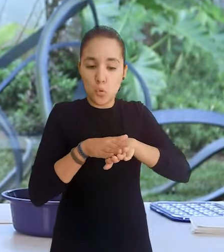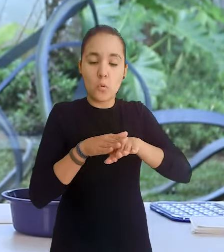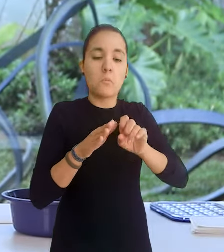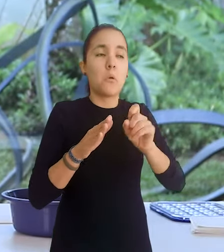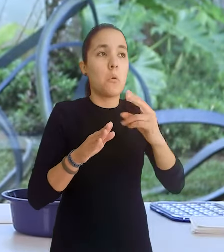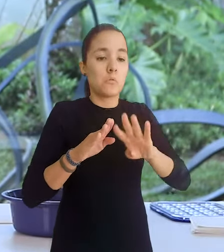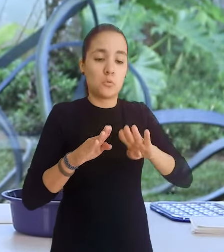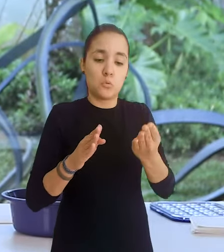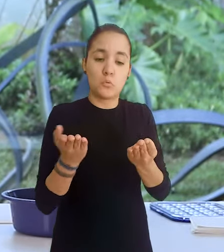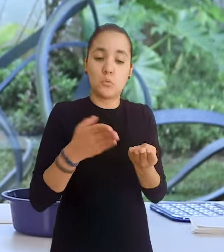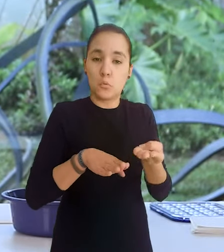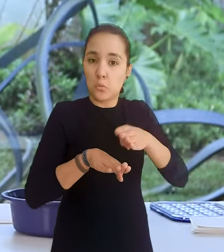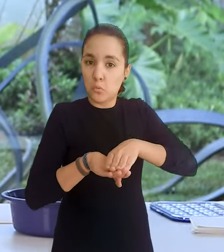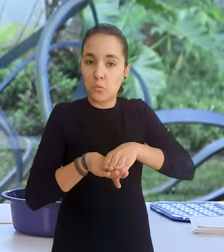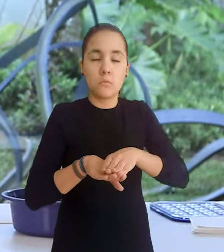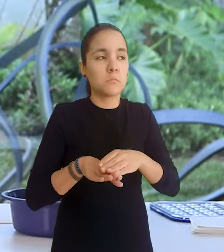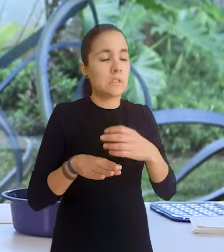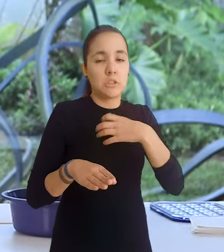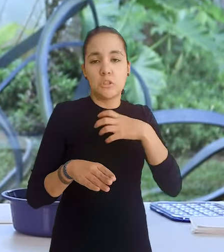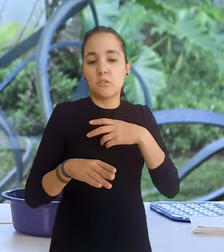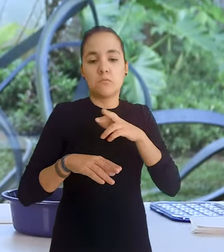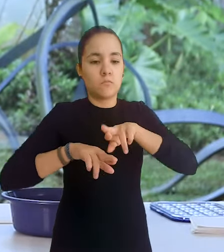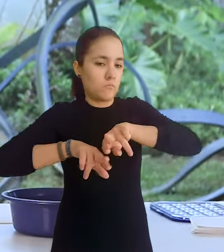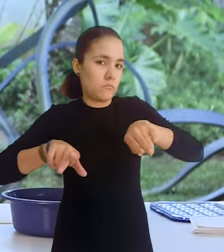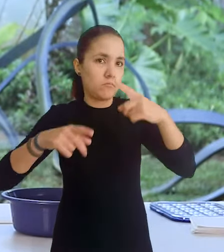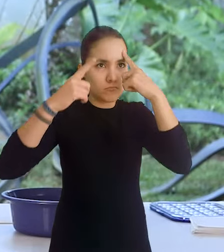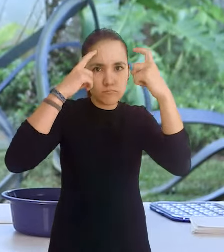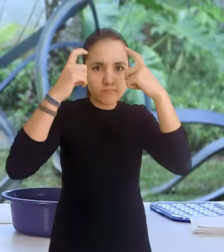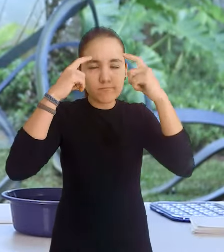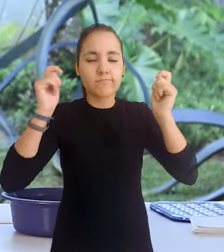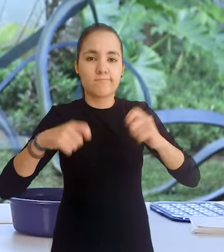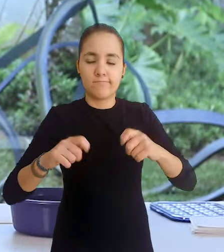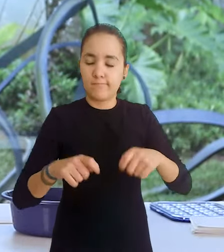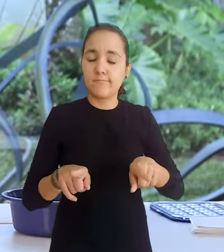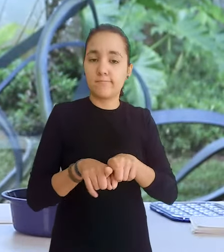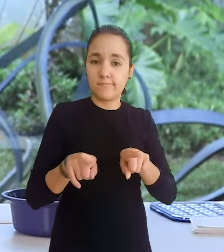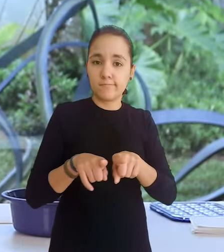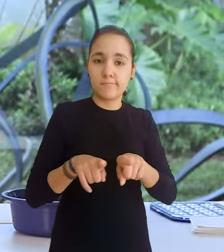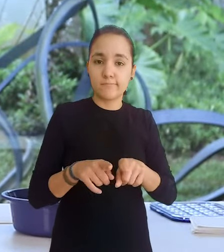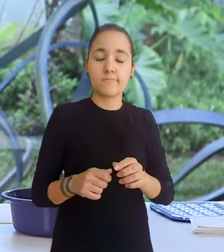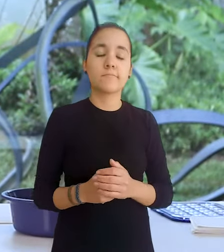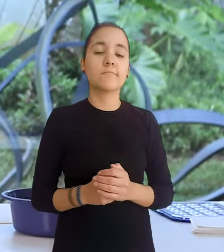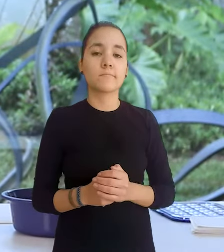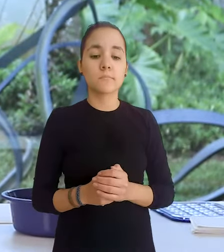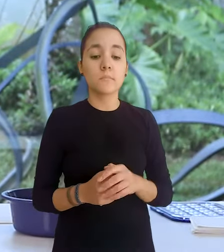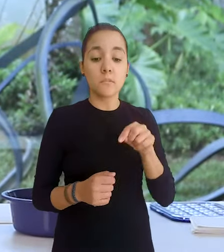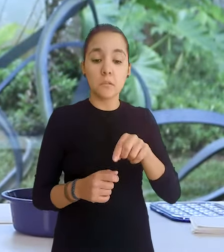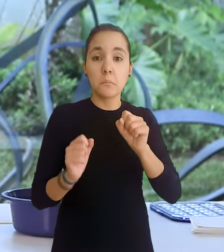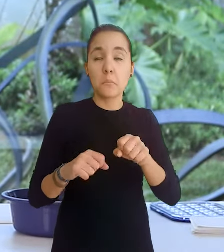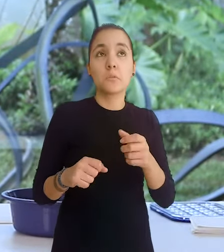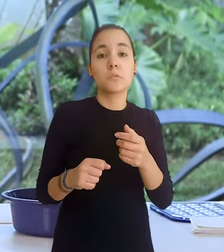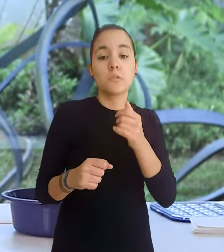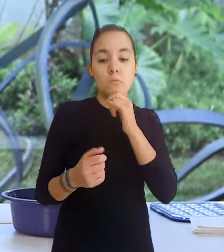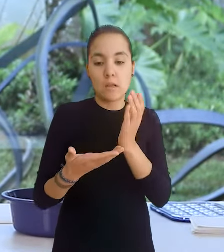quiser. Dobrando ao meio dá para dobrar uma folha para cada lado. Então pode ser um caderninho que